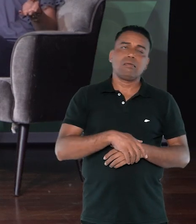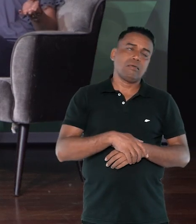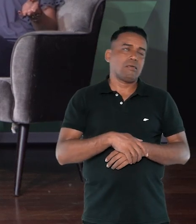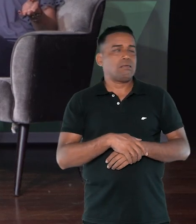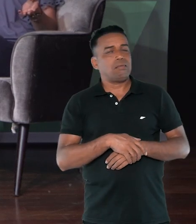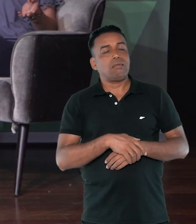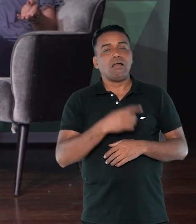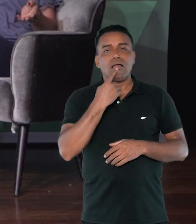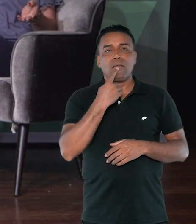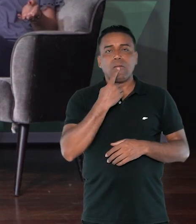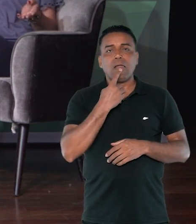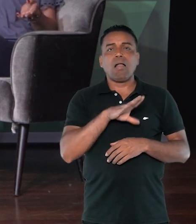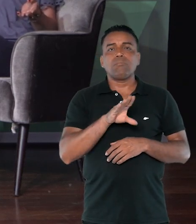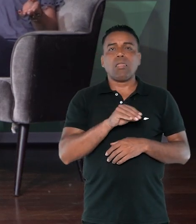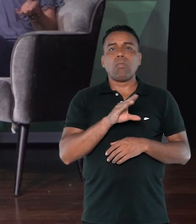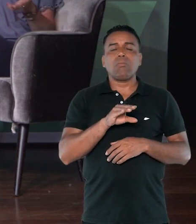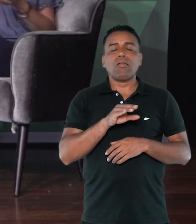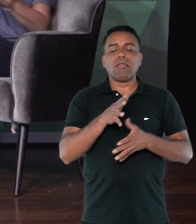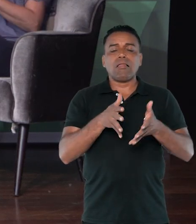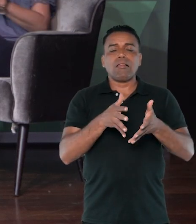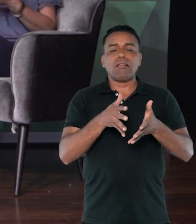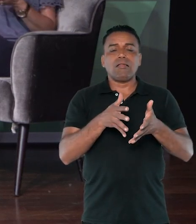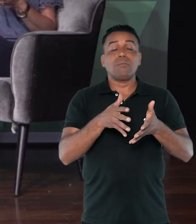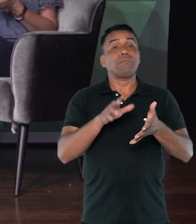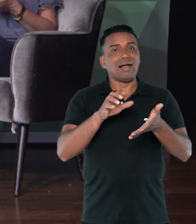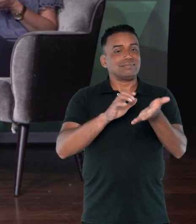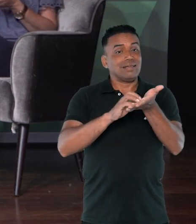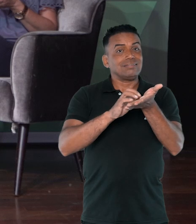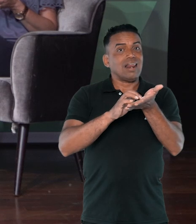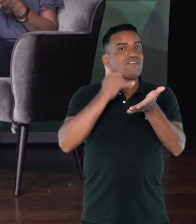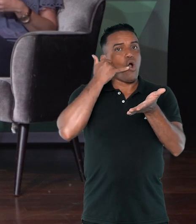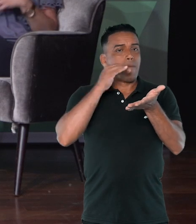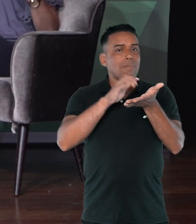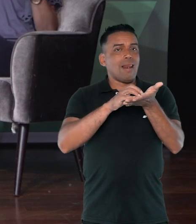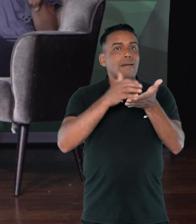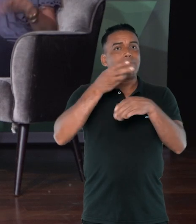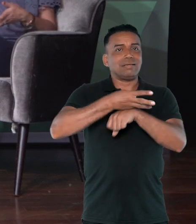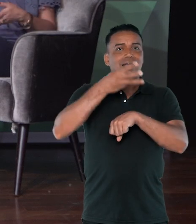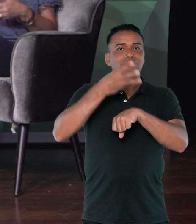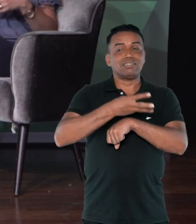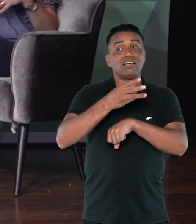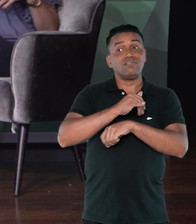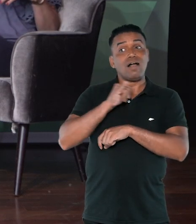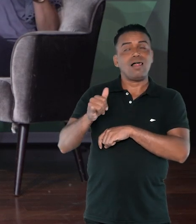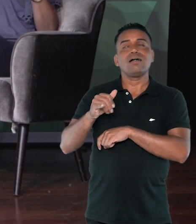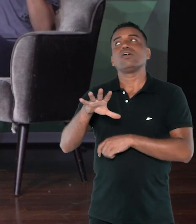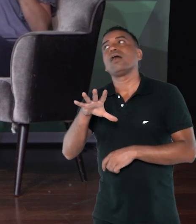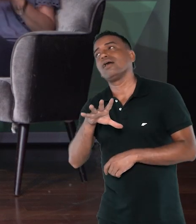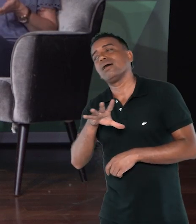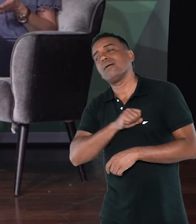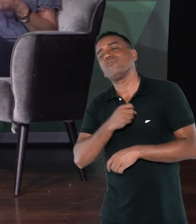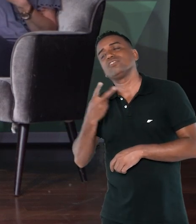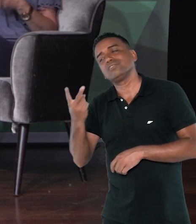declarações de amor para a mulher. Então, realmente, né, o casamento tem esse estereótipo, né, de que cai na rotina, de que